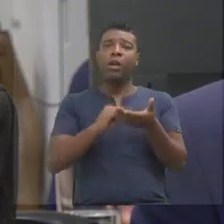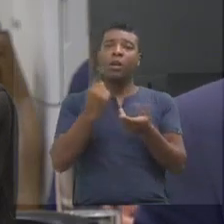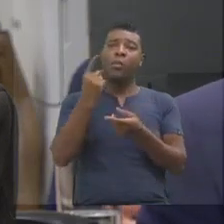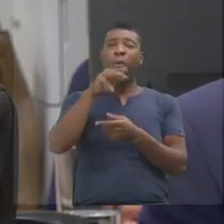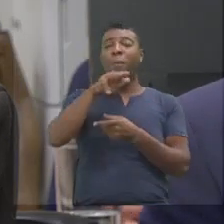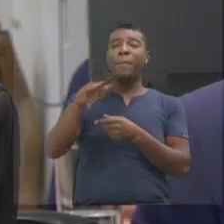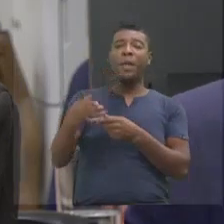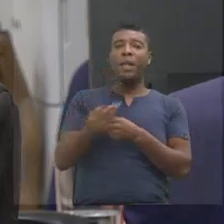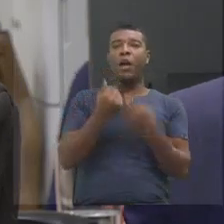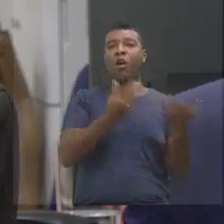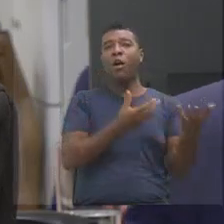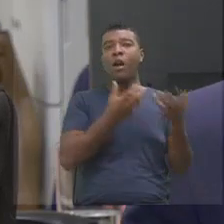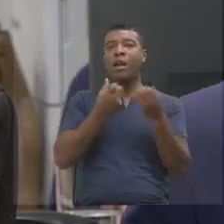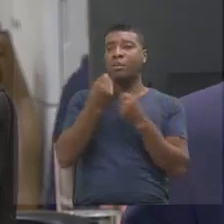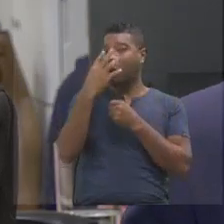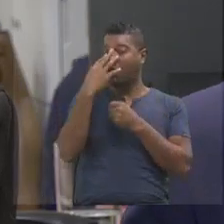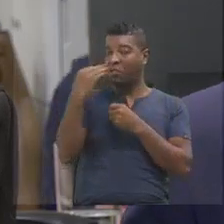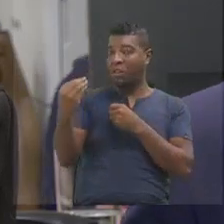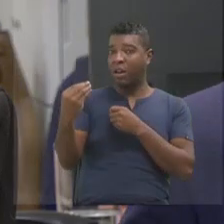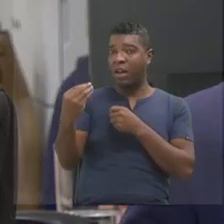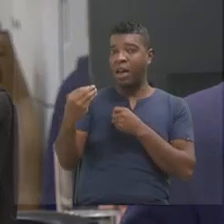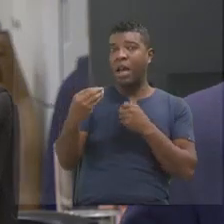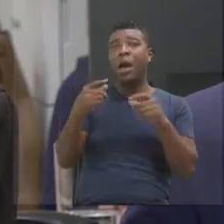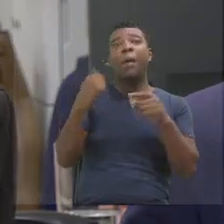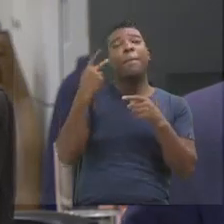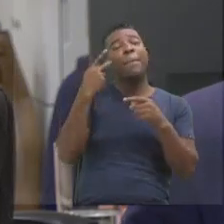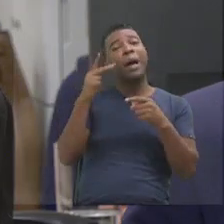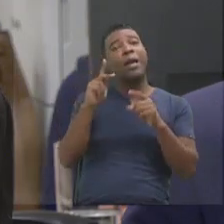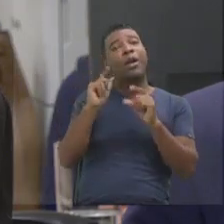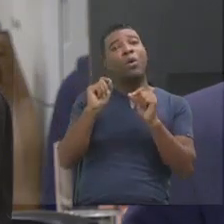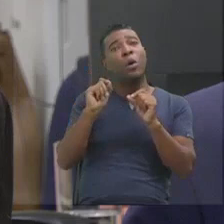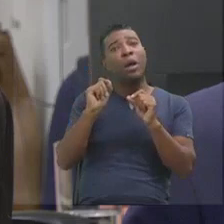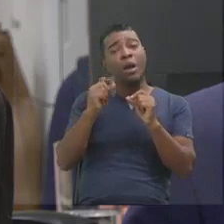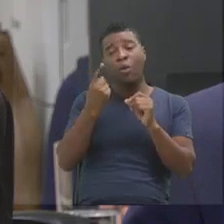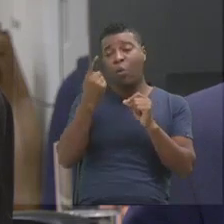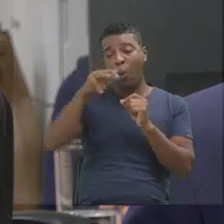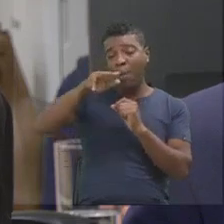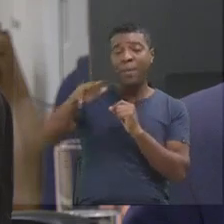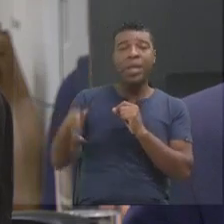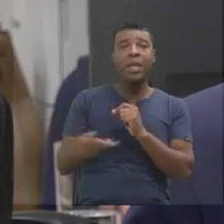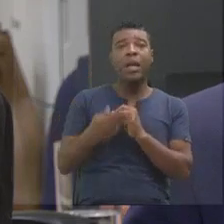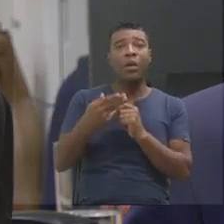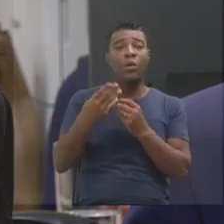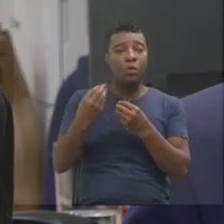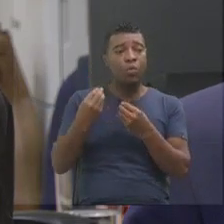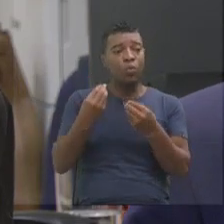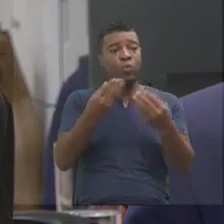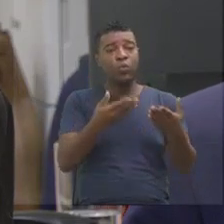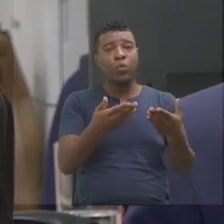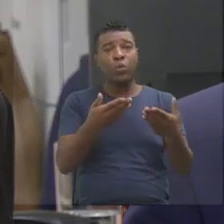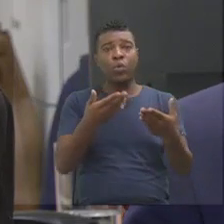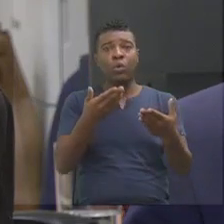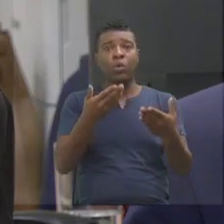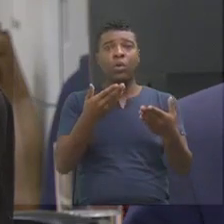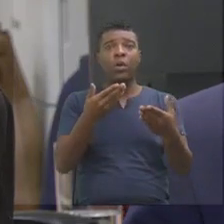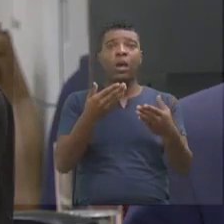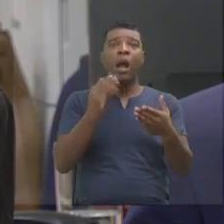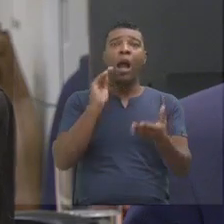para fazer o transporte dos pacientes oncológicos um milhão e até o momento né